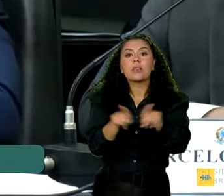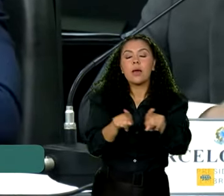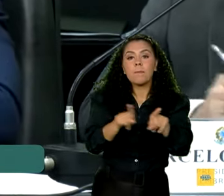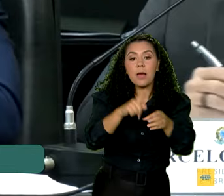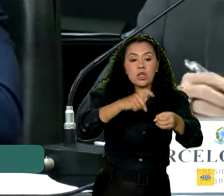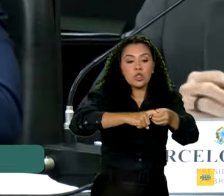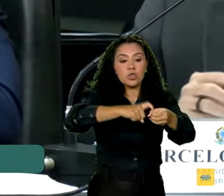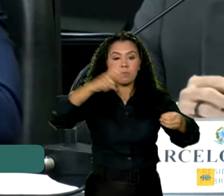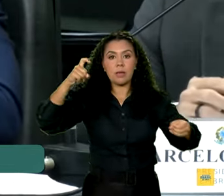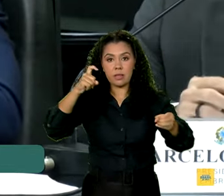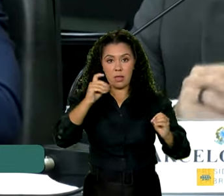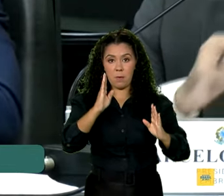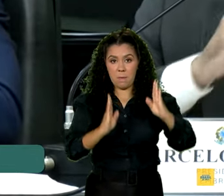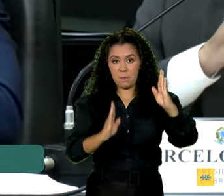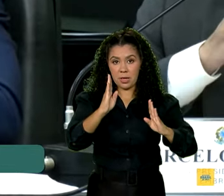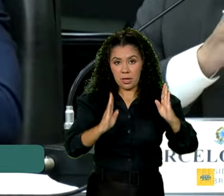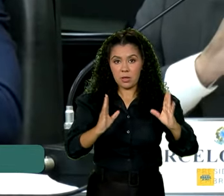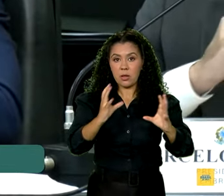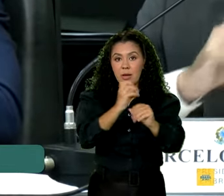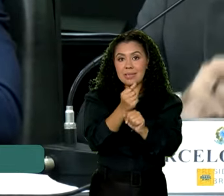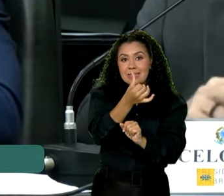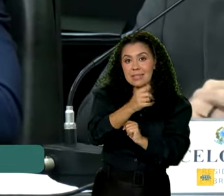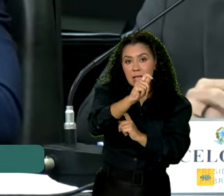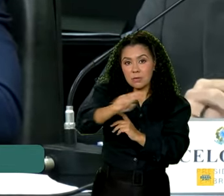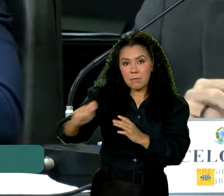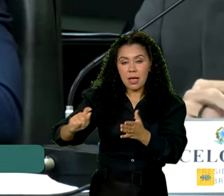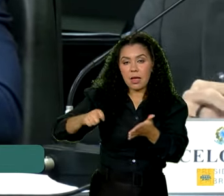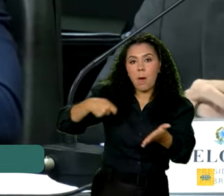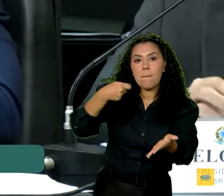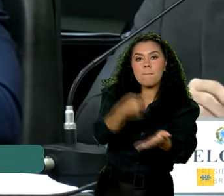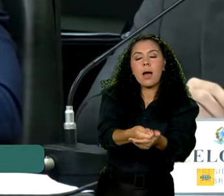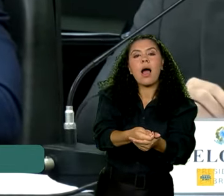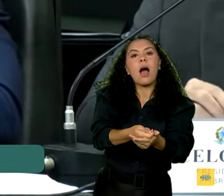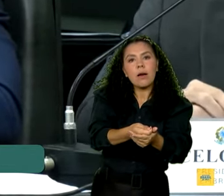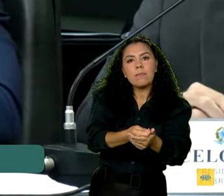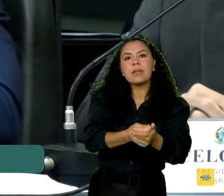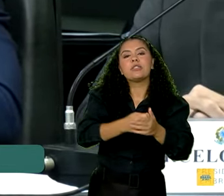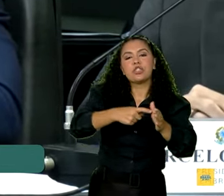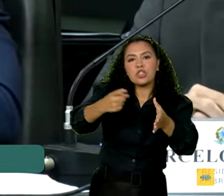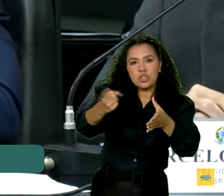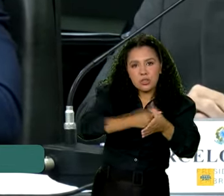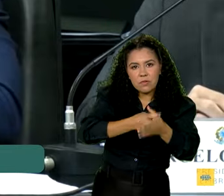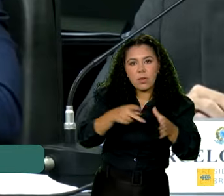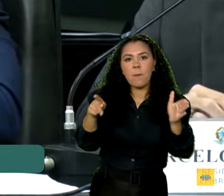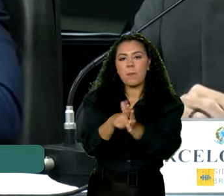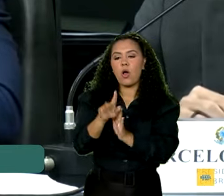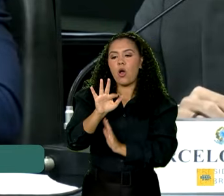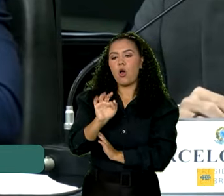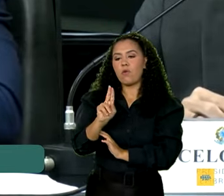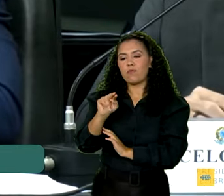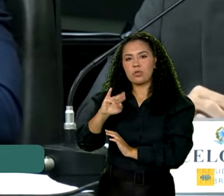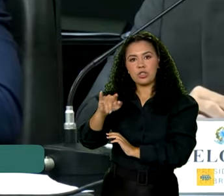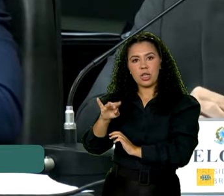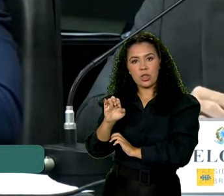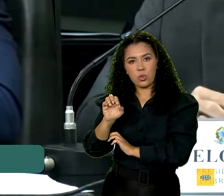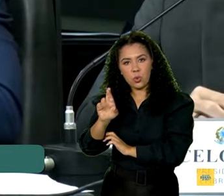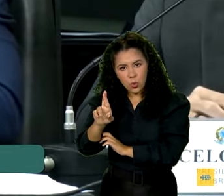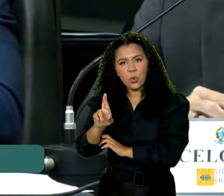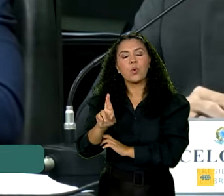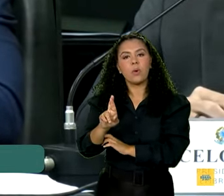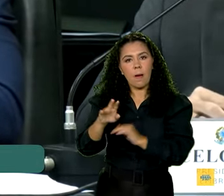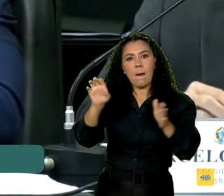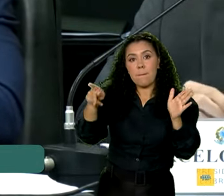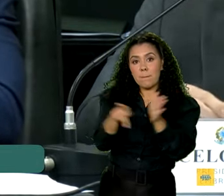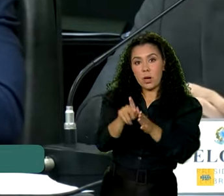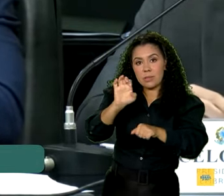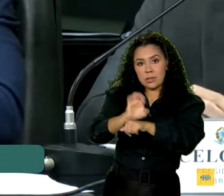por 6 meses o pagamento de todas as dívidas do Fungetur no Rio Grande do Sul, todos